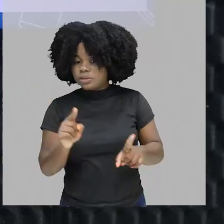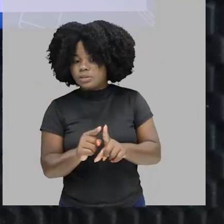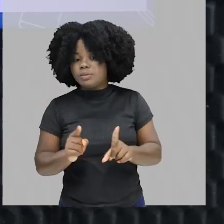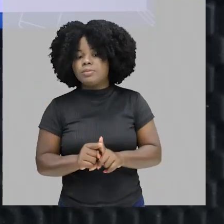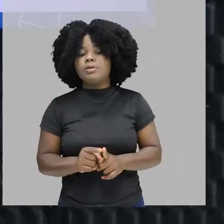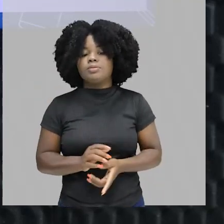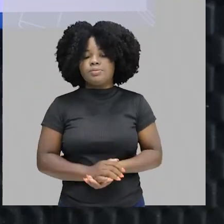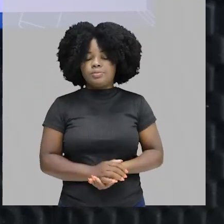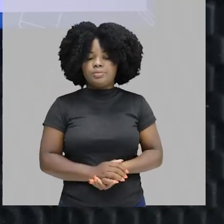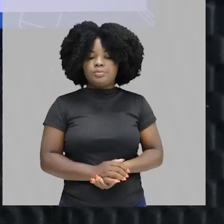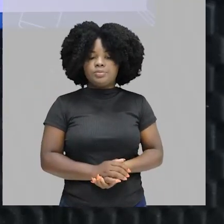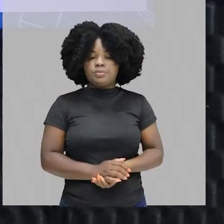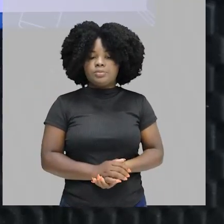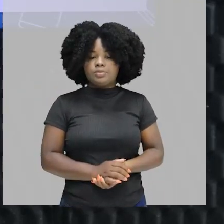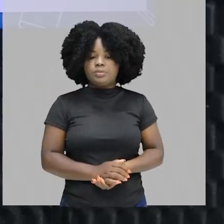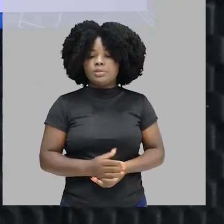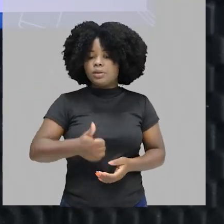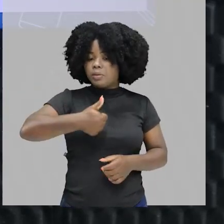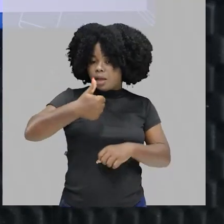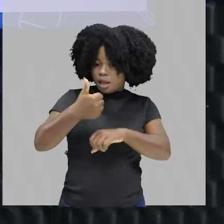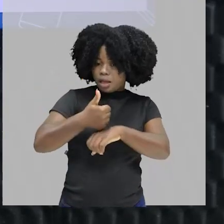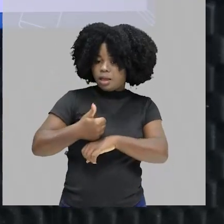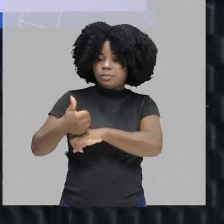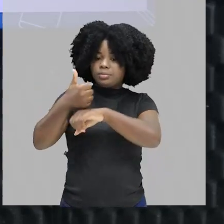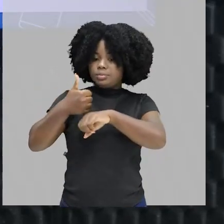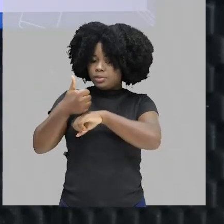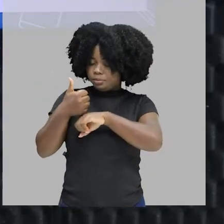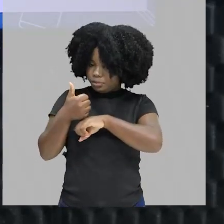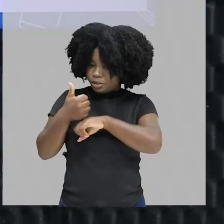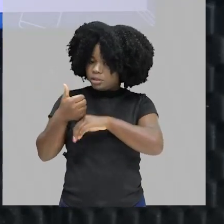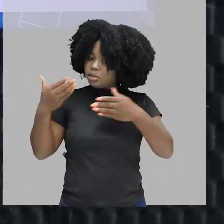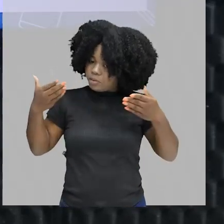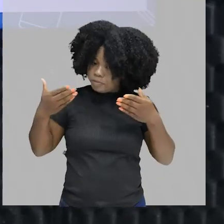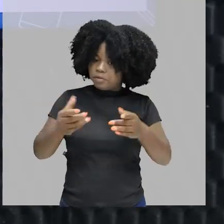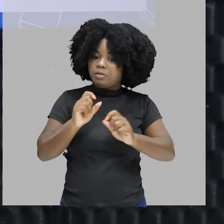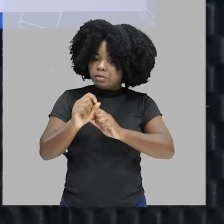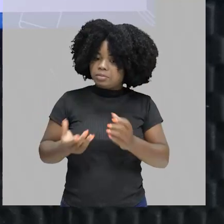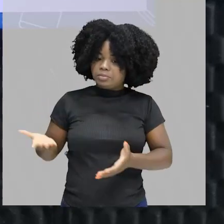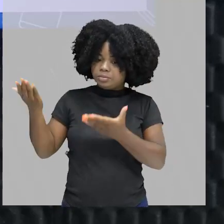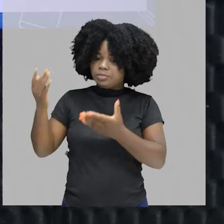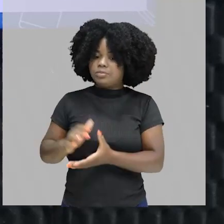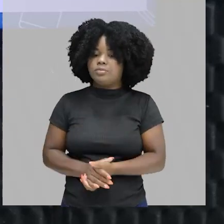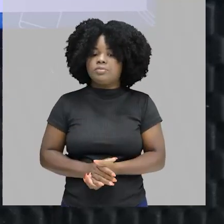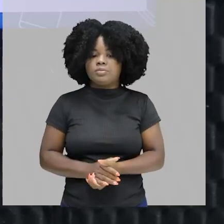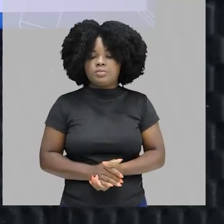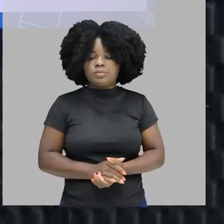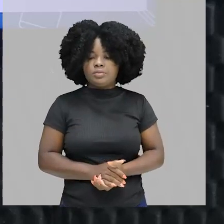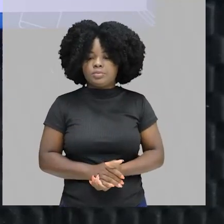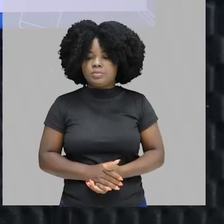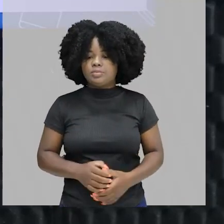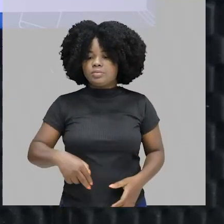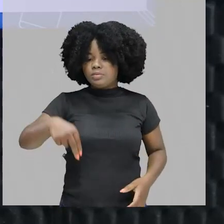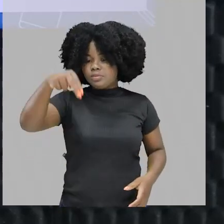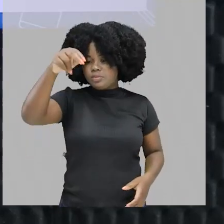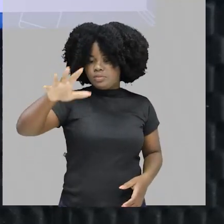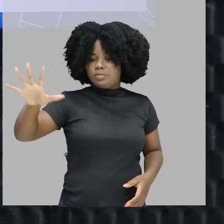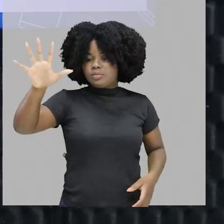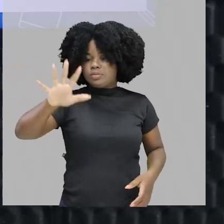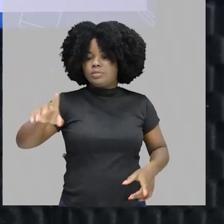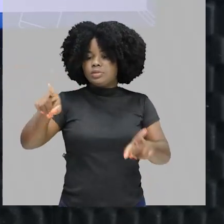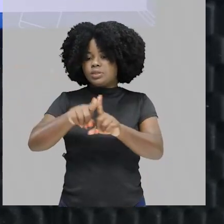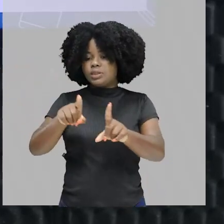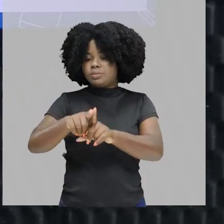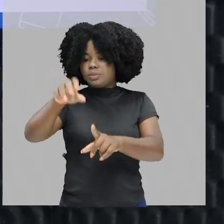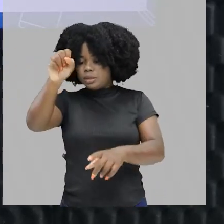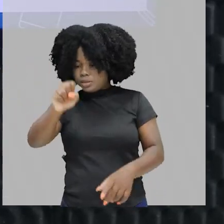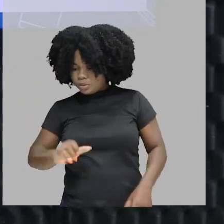tá? Mas vamos falar aqui. A primeira delas, como eu te disse que tem grande destaque, é a migração 1 que vai acontecer do norte, nordeste, para